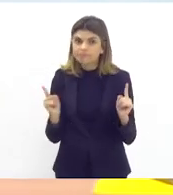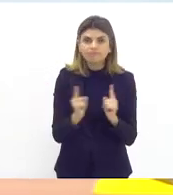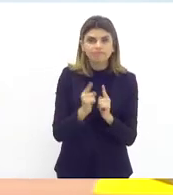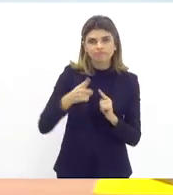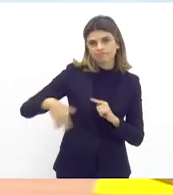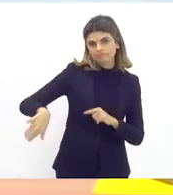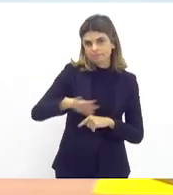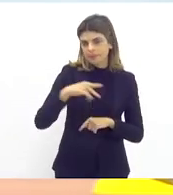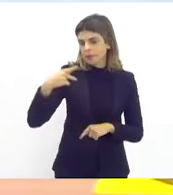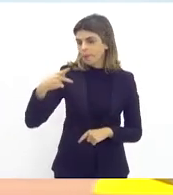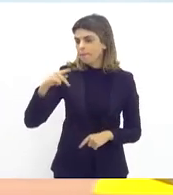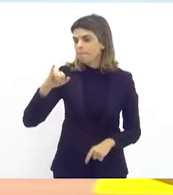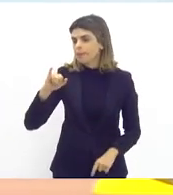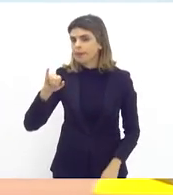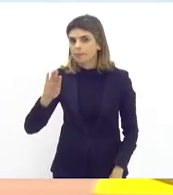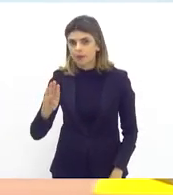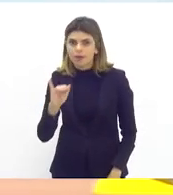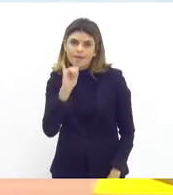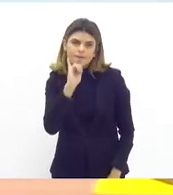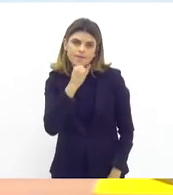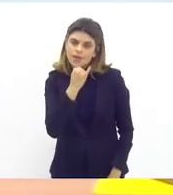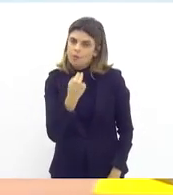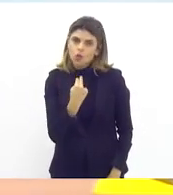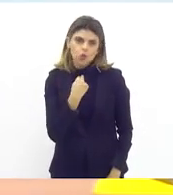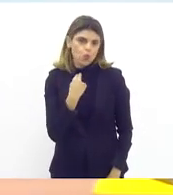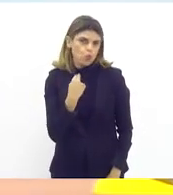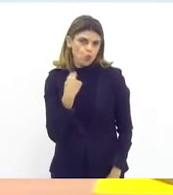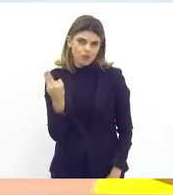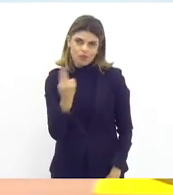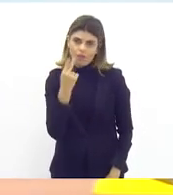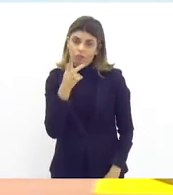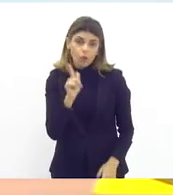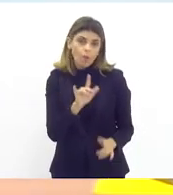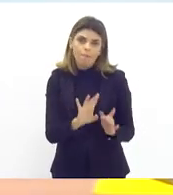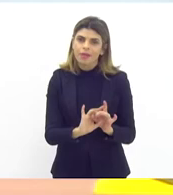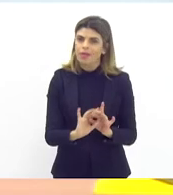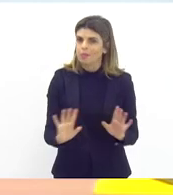proporção do PIB. Infelizmente, não dá, porque a situação fiscal do país não permite.